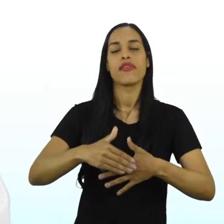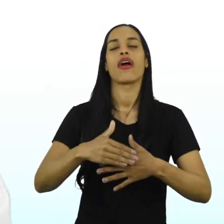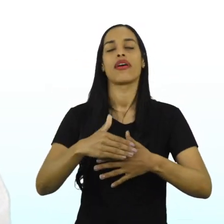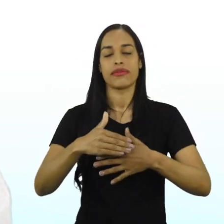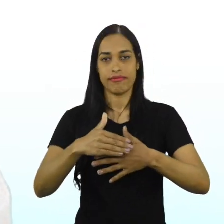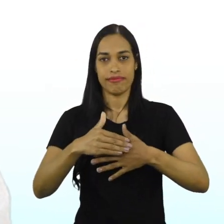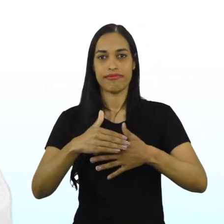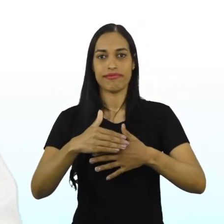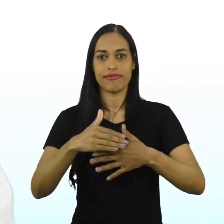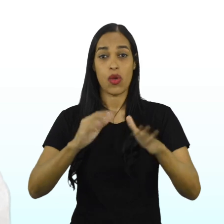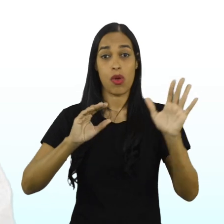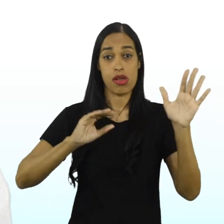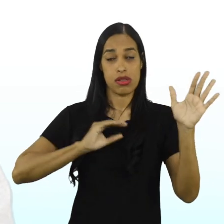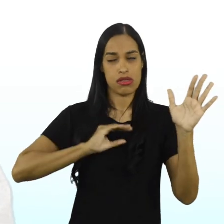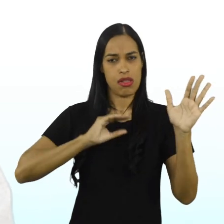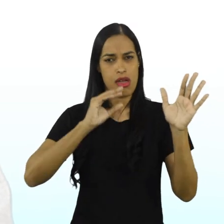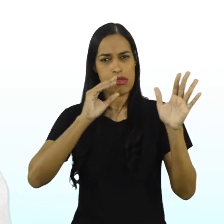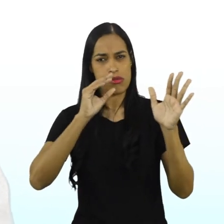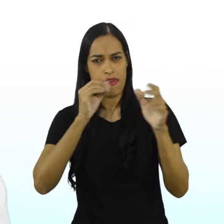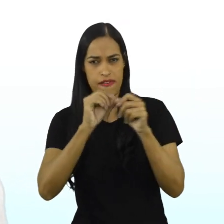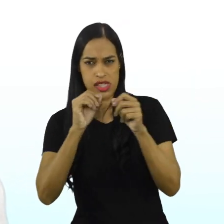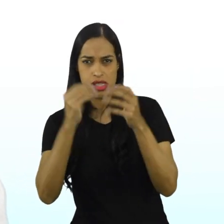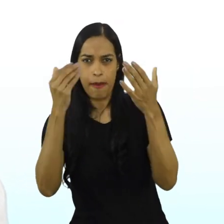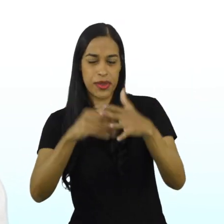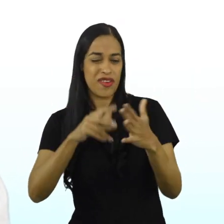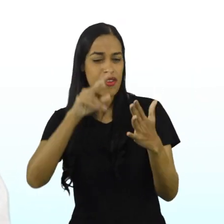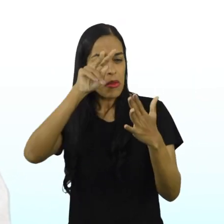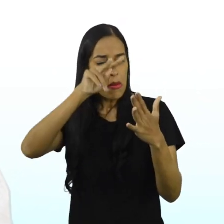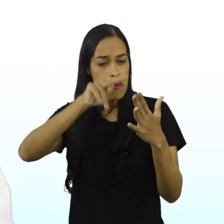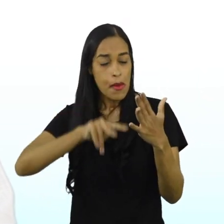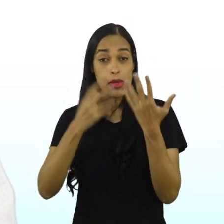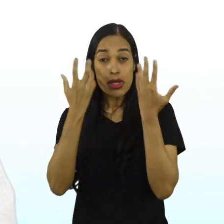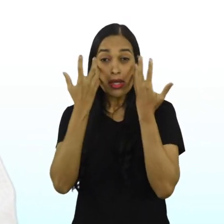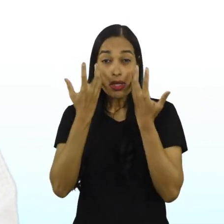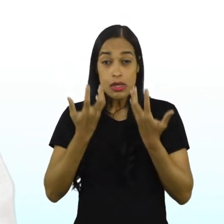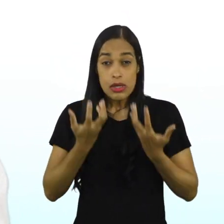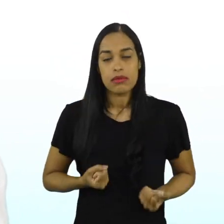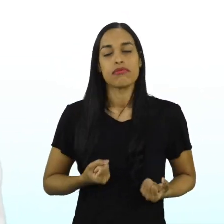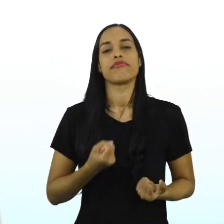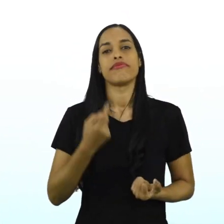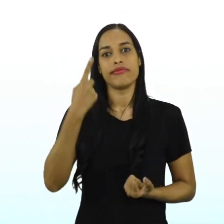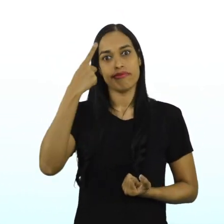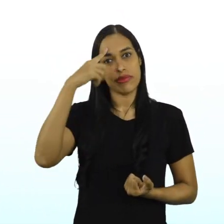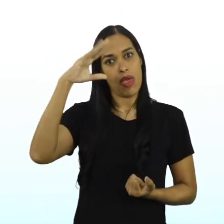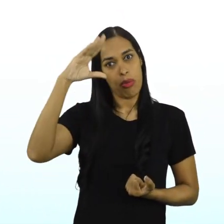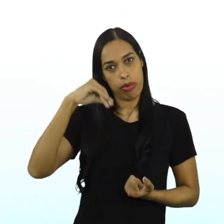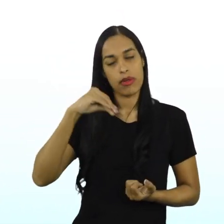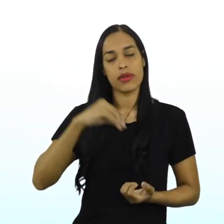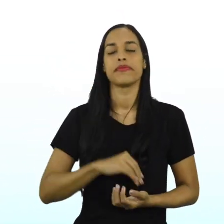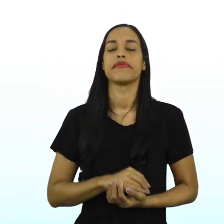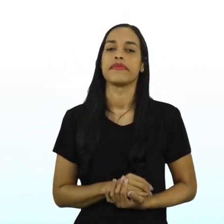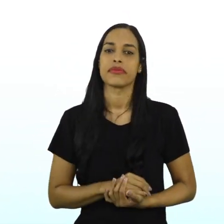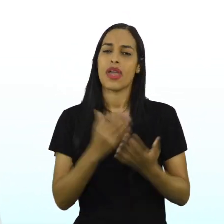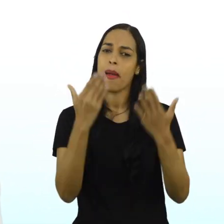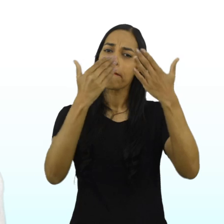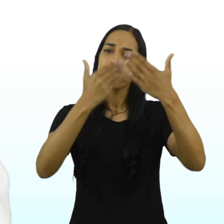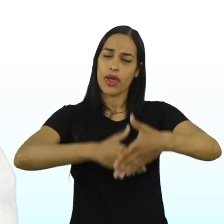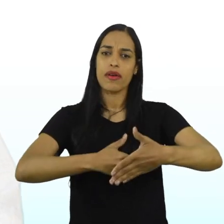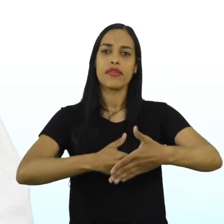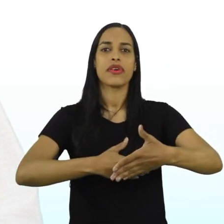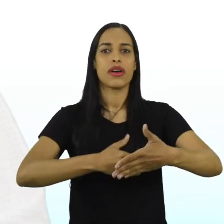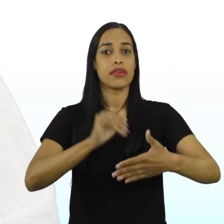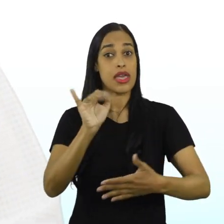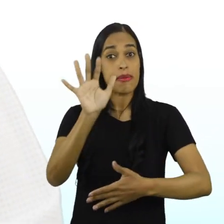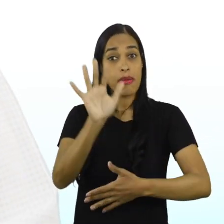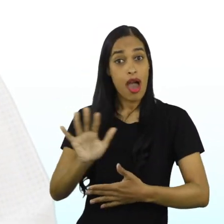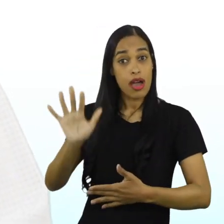o candidato leia e se desgaste mais. Mas, ó, apareceu na prova